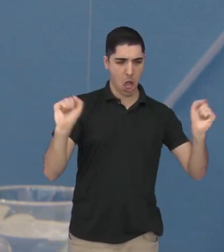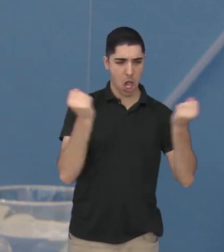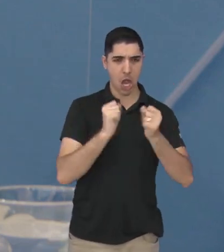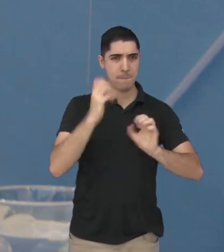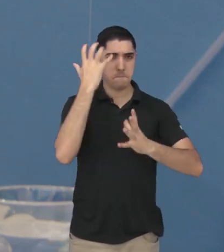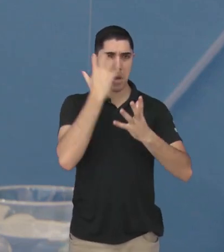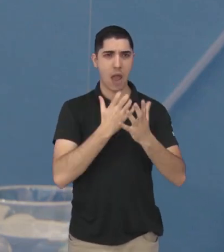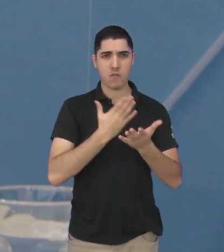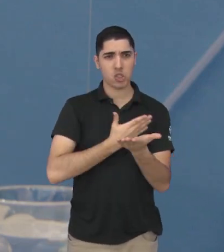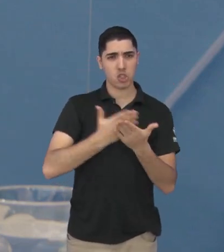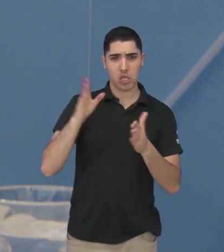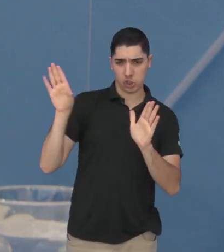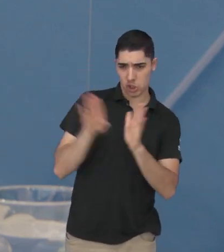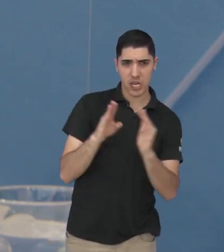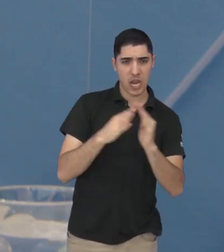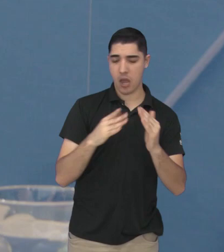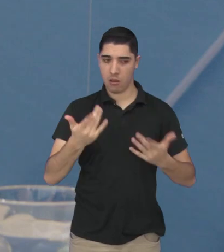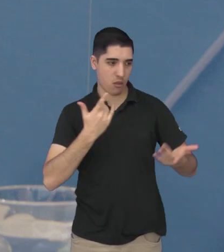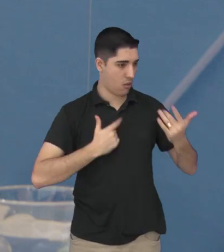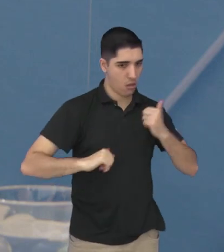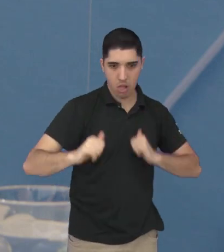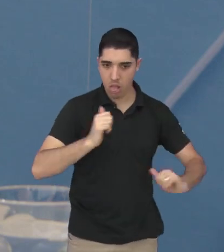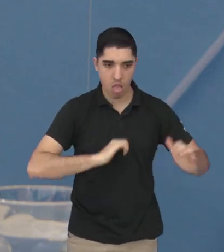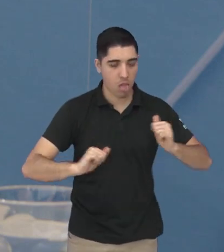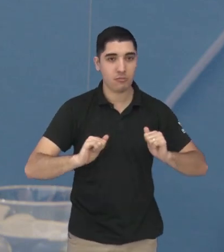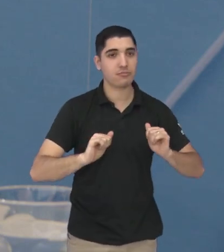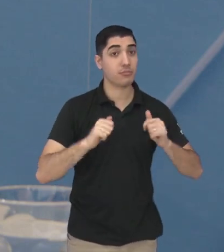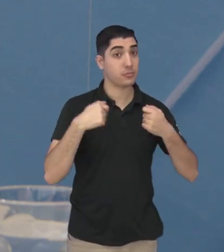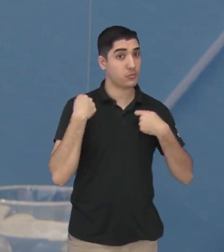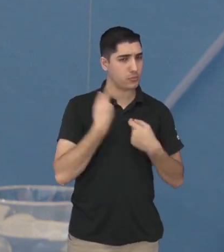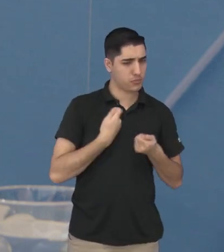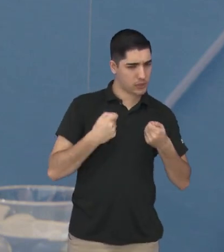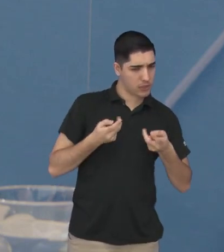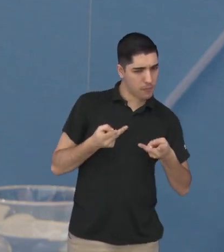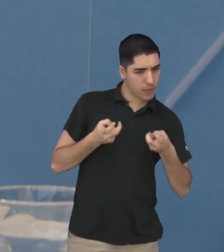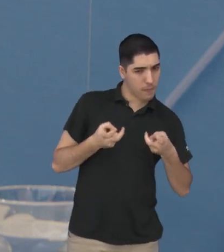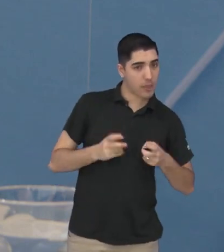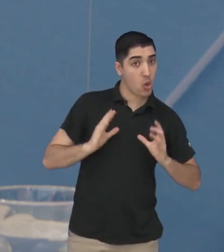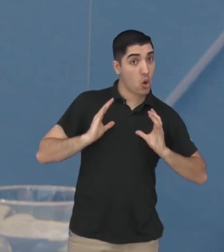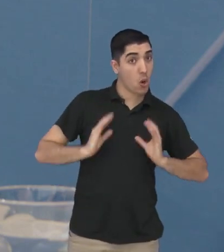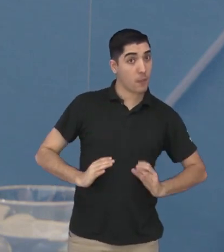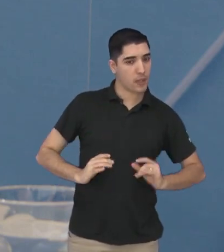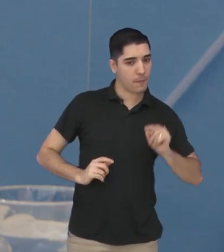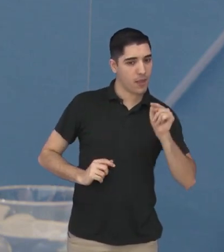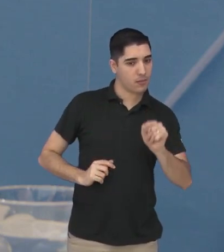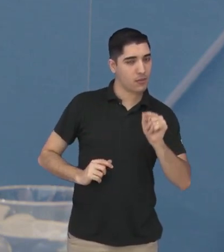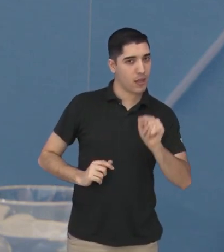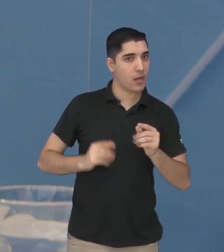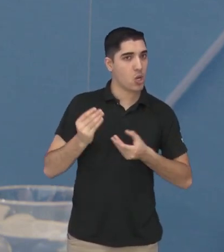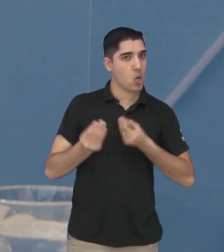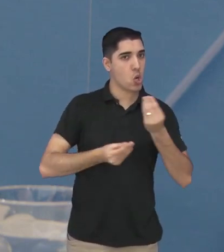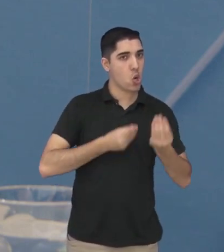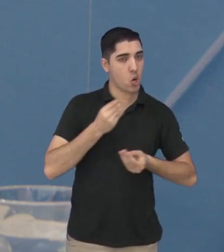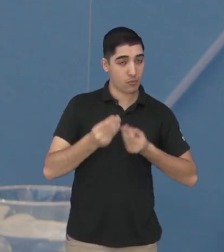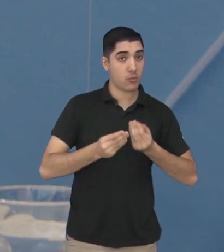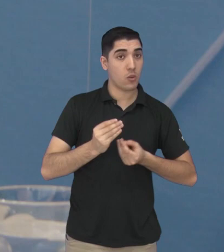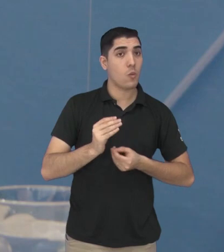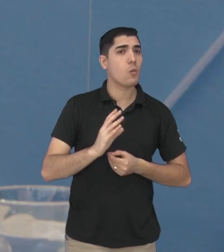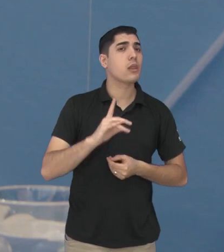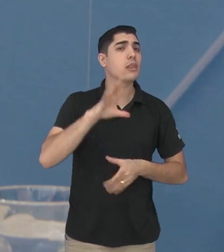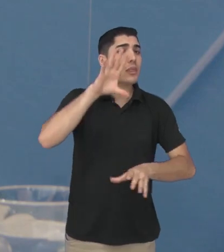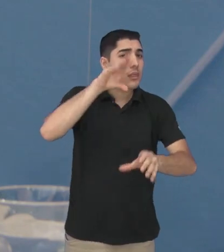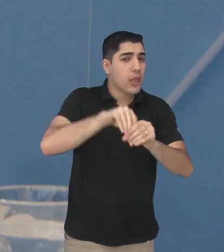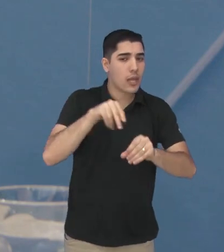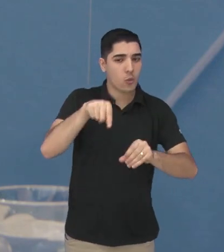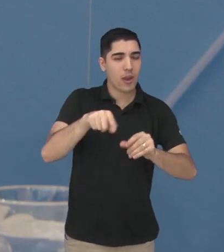por quê, chega em casa muito agitado. A gente precisa começar a olhar como esses comportamentos estão se compondo, o que existe dentro